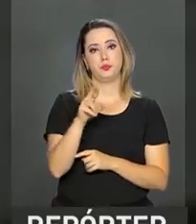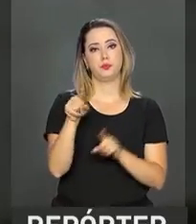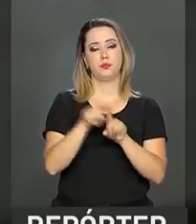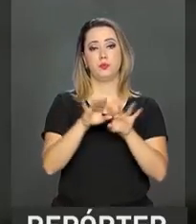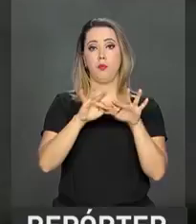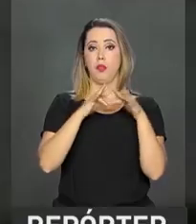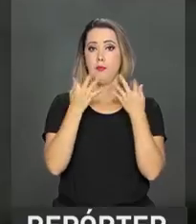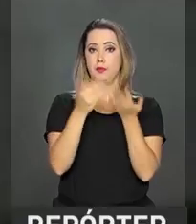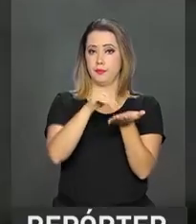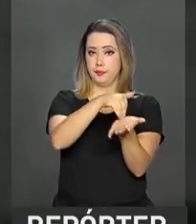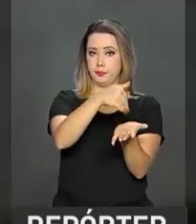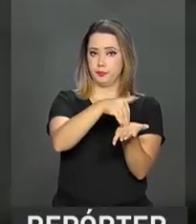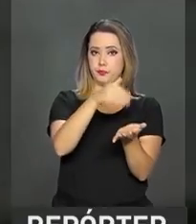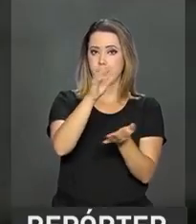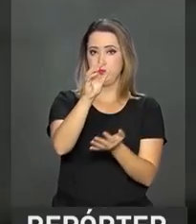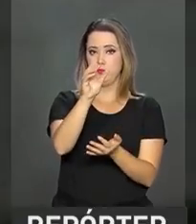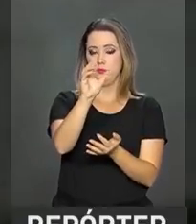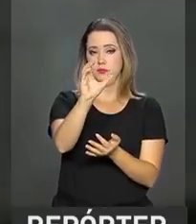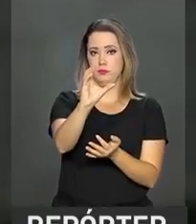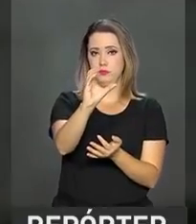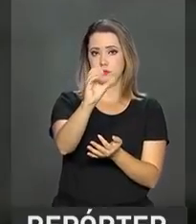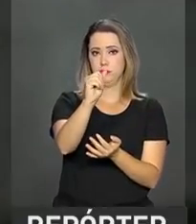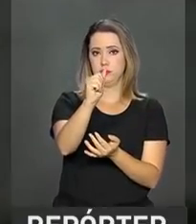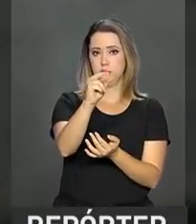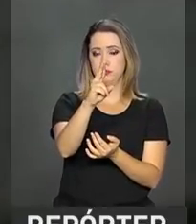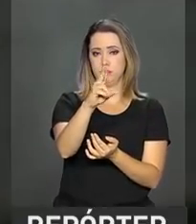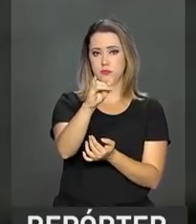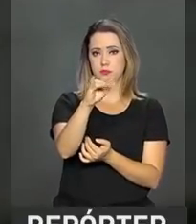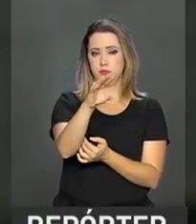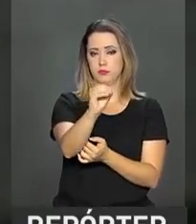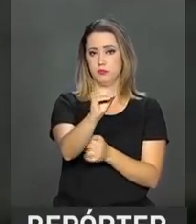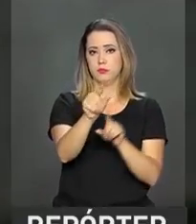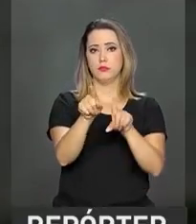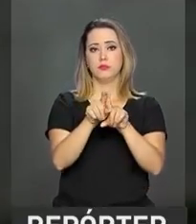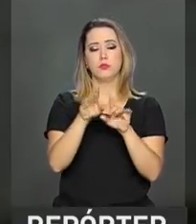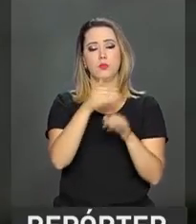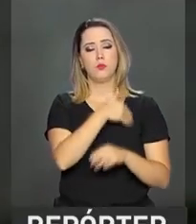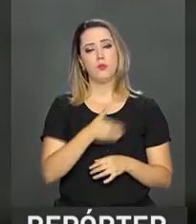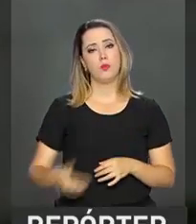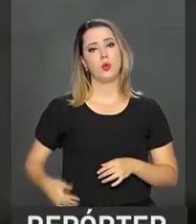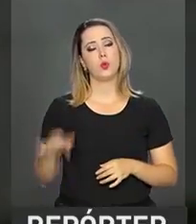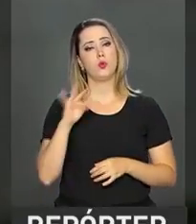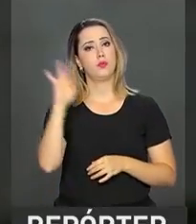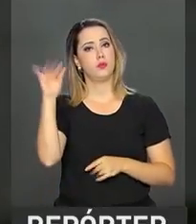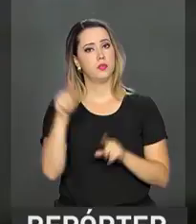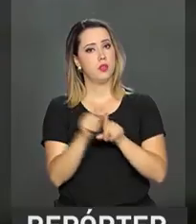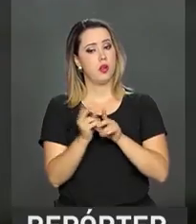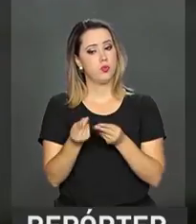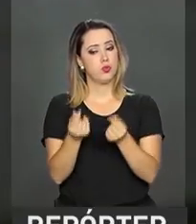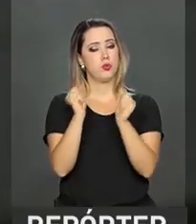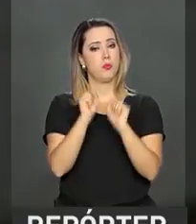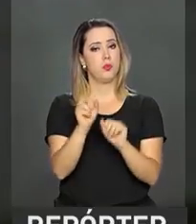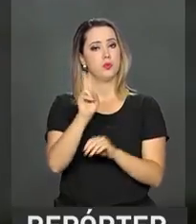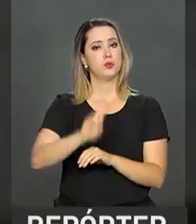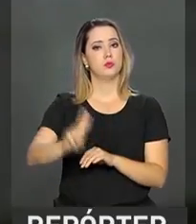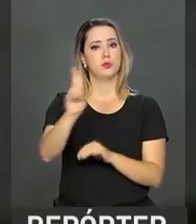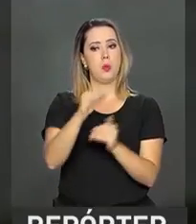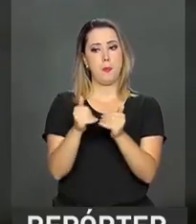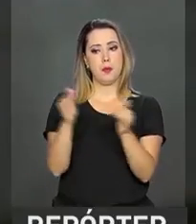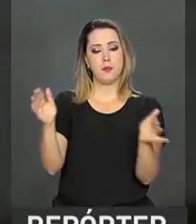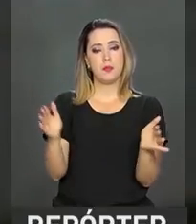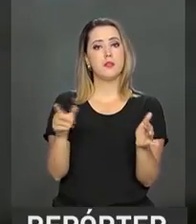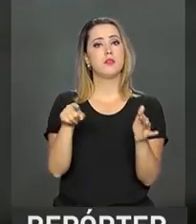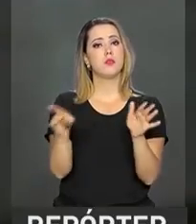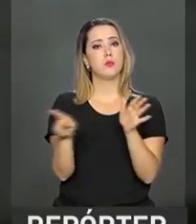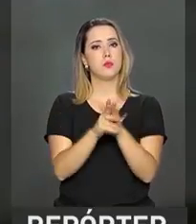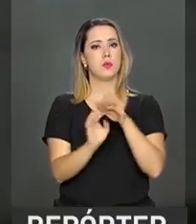famílias inscritas no Cadastro Único para Programas Sociais do Governo Federal. Dinheiro que poderá ser usado para abrir ou